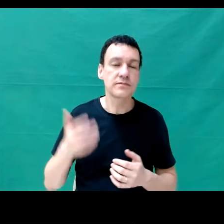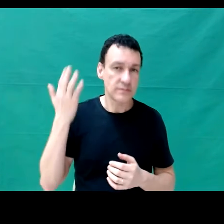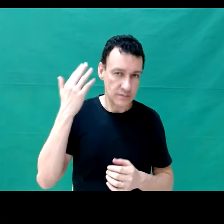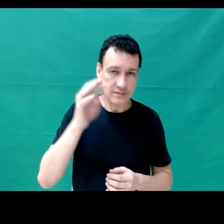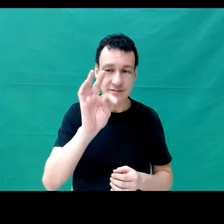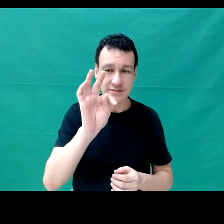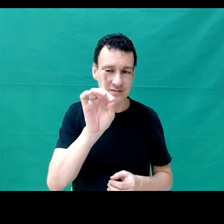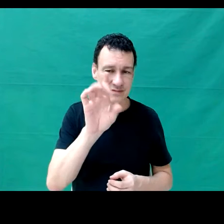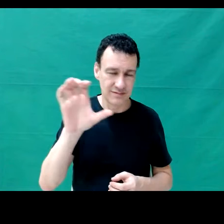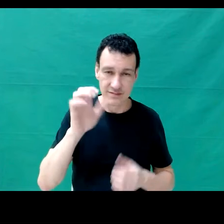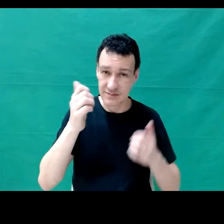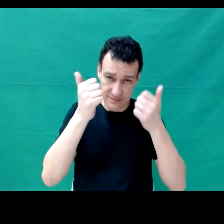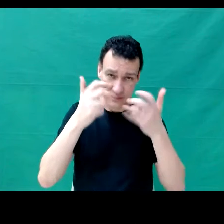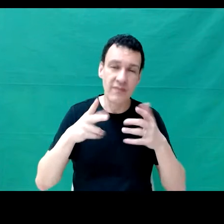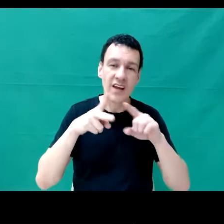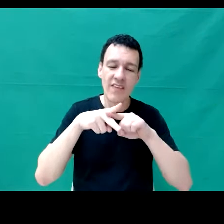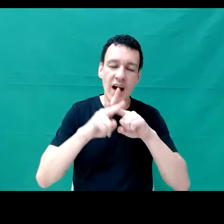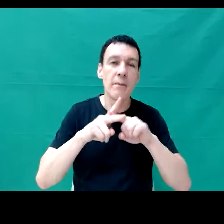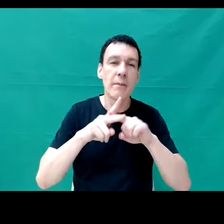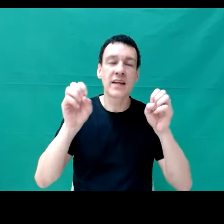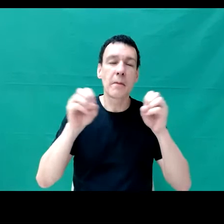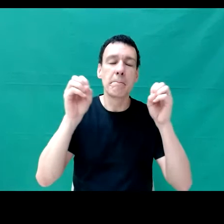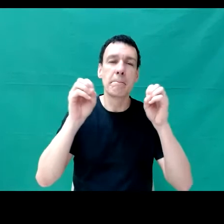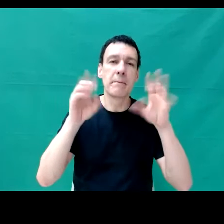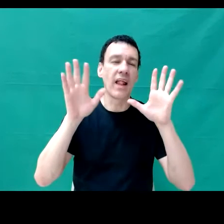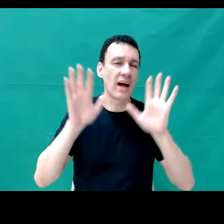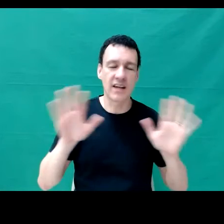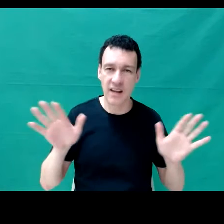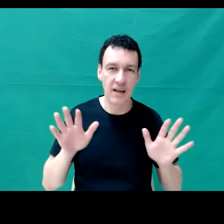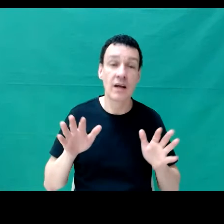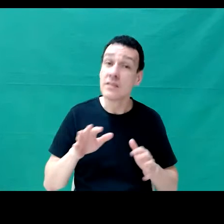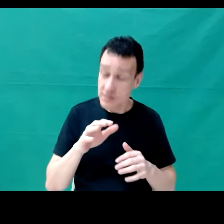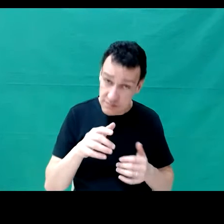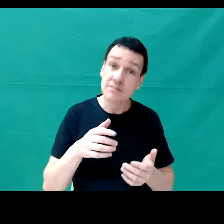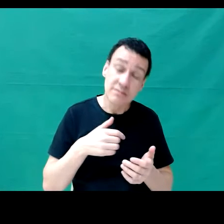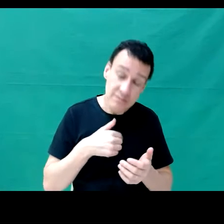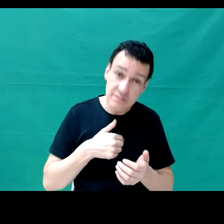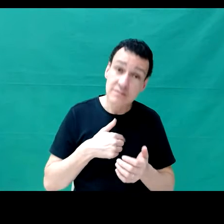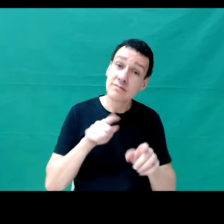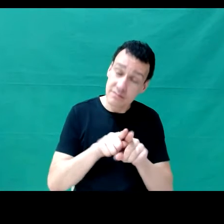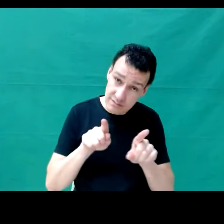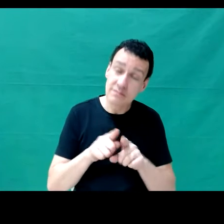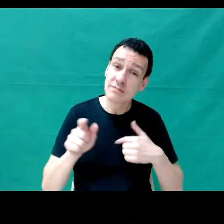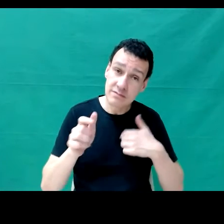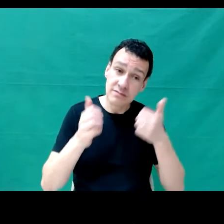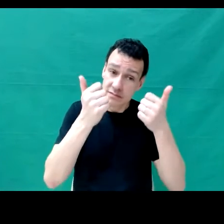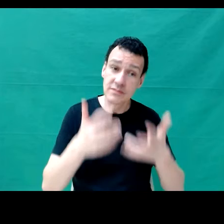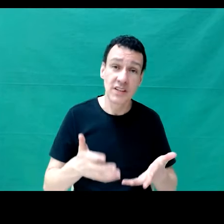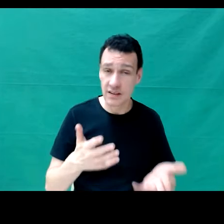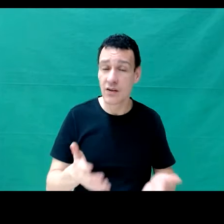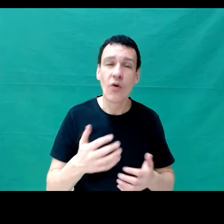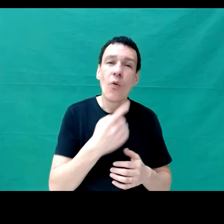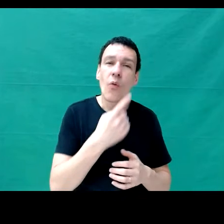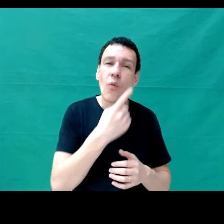em ferramentas milagrosas, né, e eu coloco isso muito em pauta também. Não acreditem mesmo em